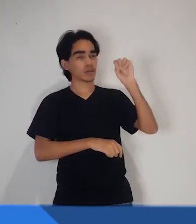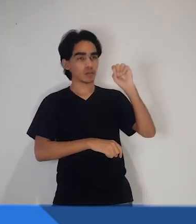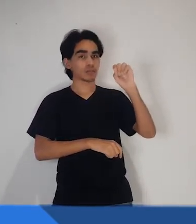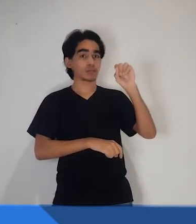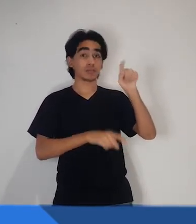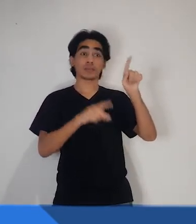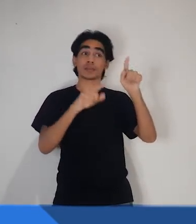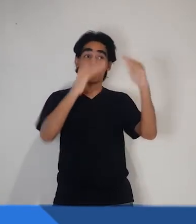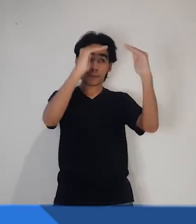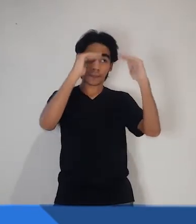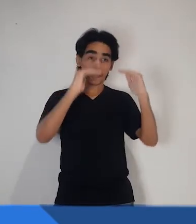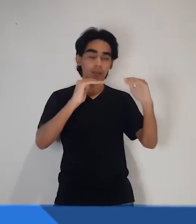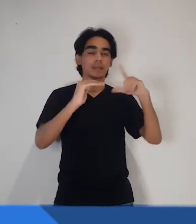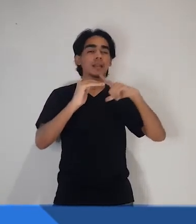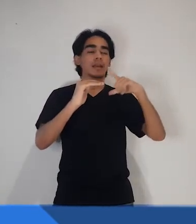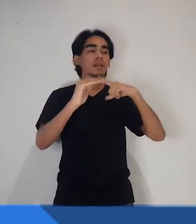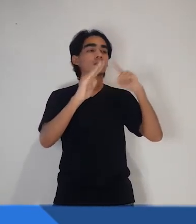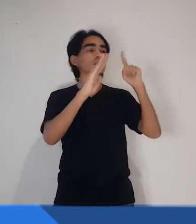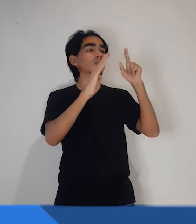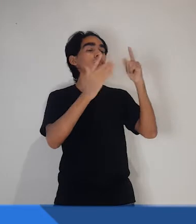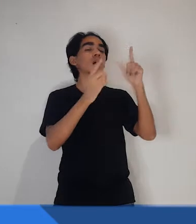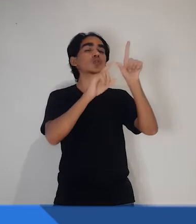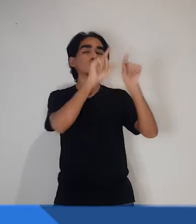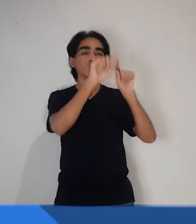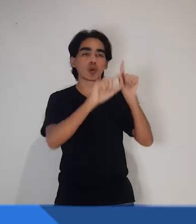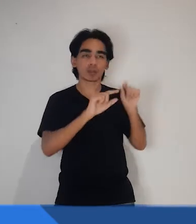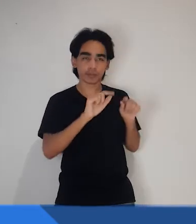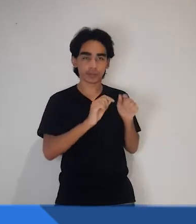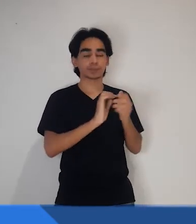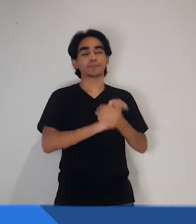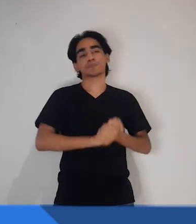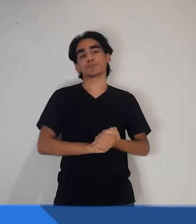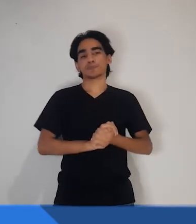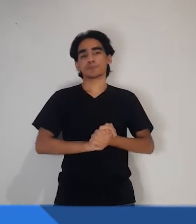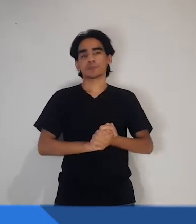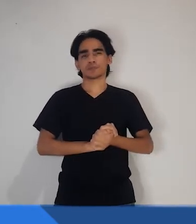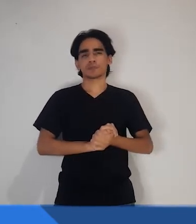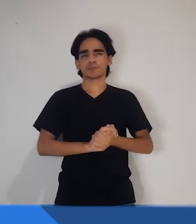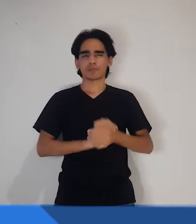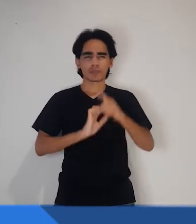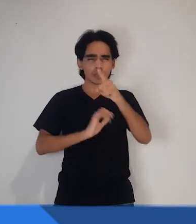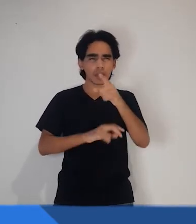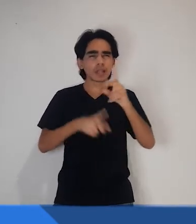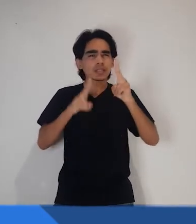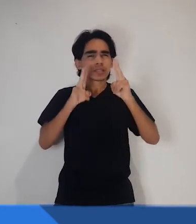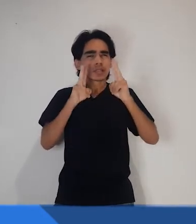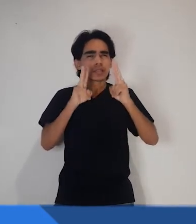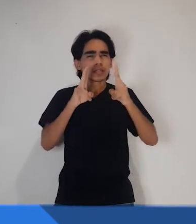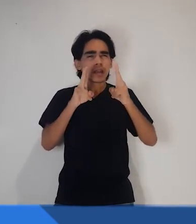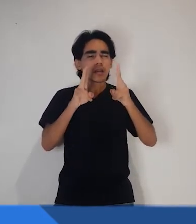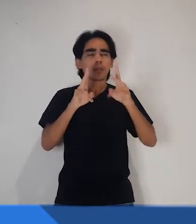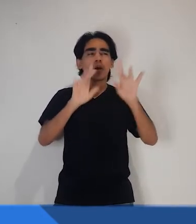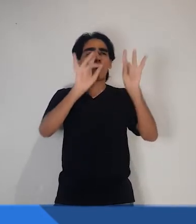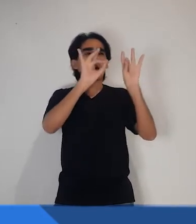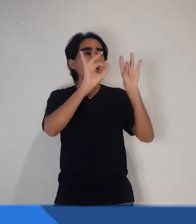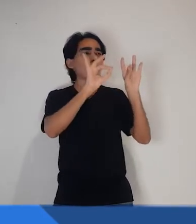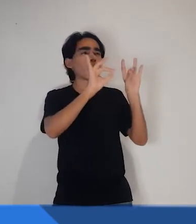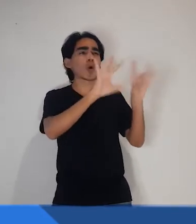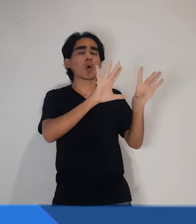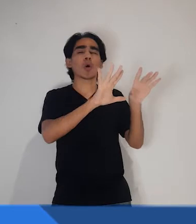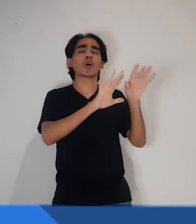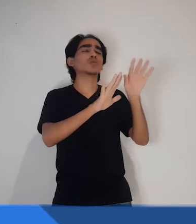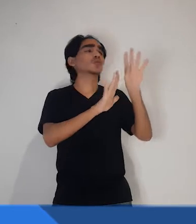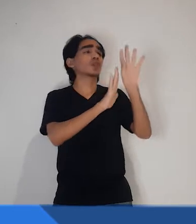alternativas vêm logo abaixo. Eu recomendo que você sempre cole aqui só o texto, evite colar